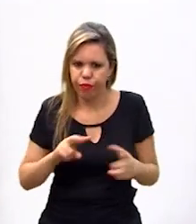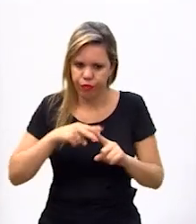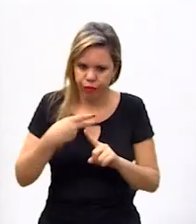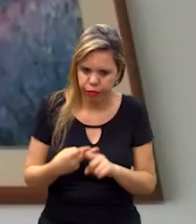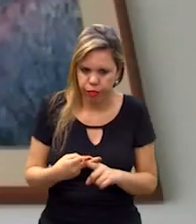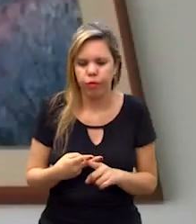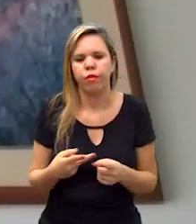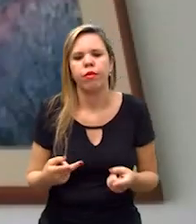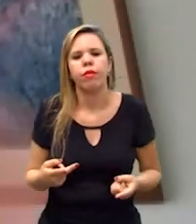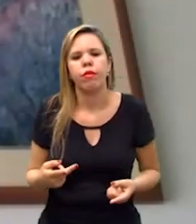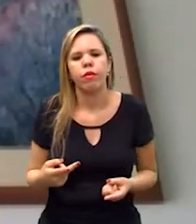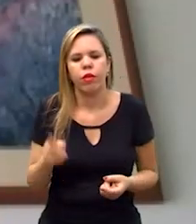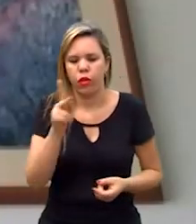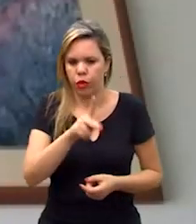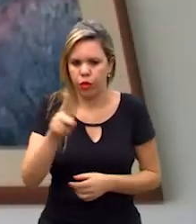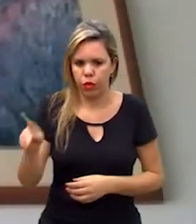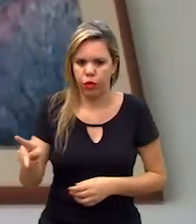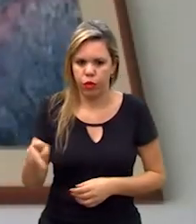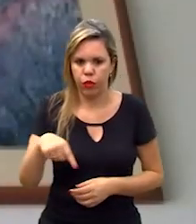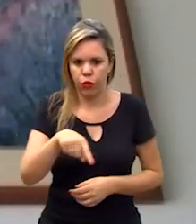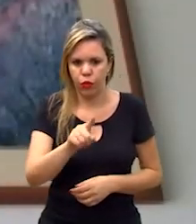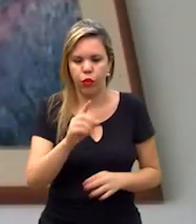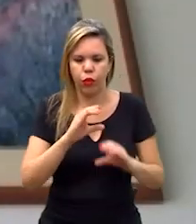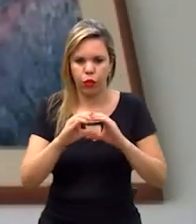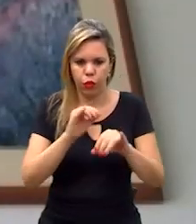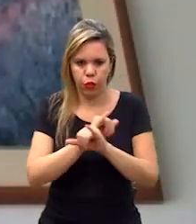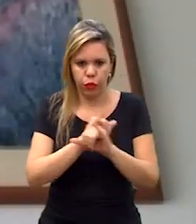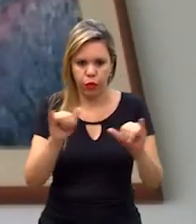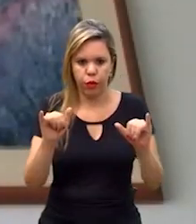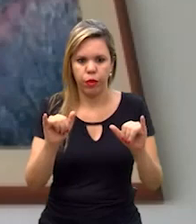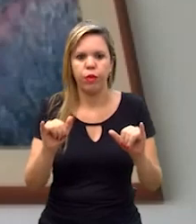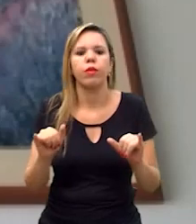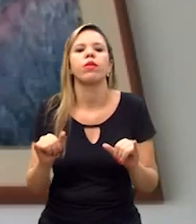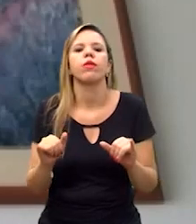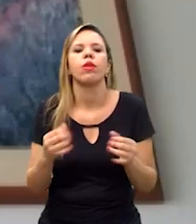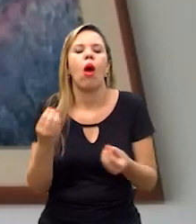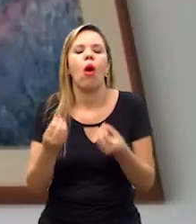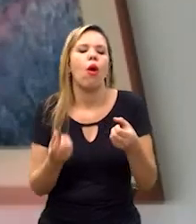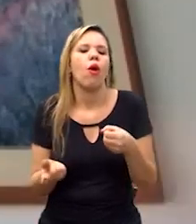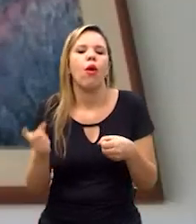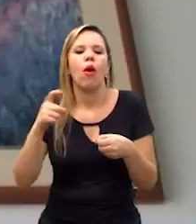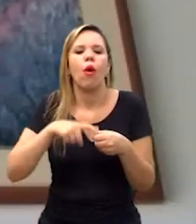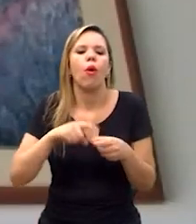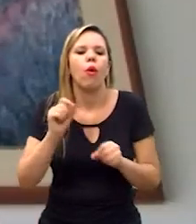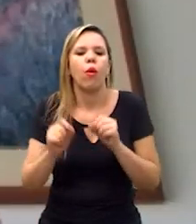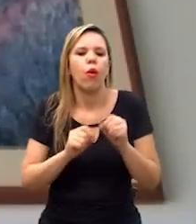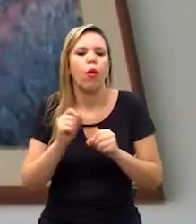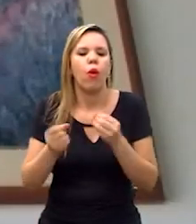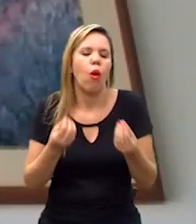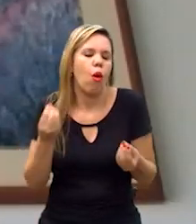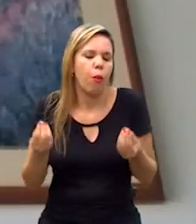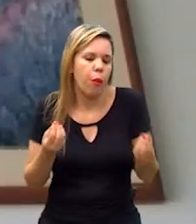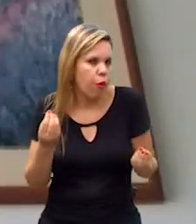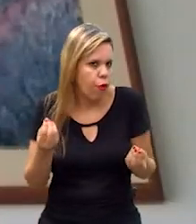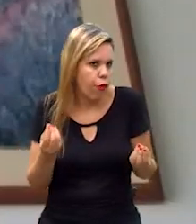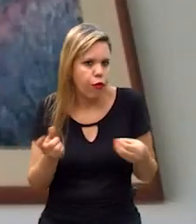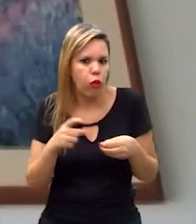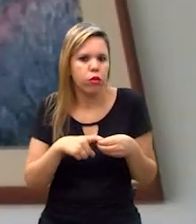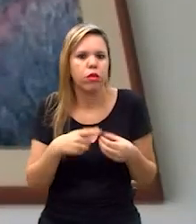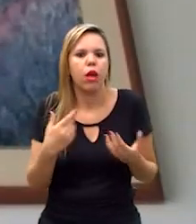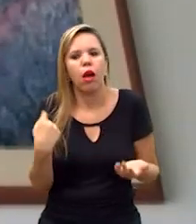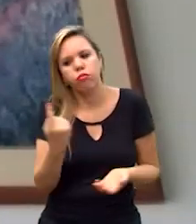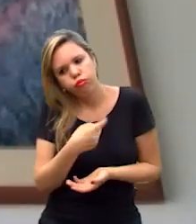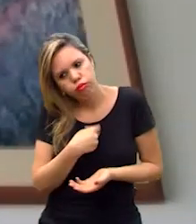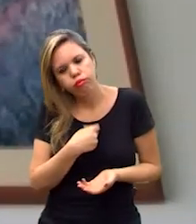algumas medidas. À medida que os professores vão comunicando que como voltaram, que voltaram e como